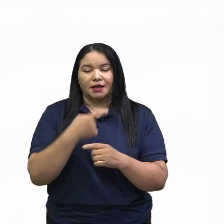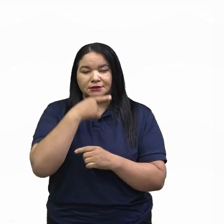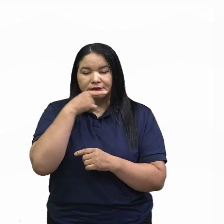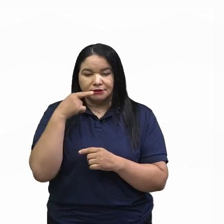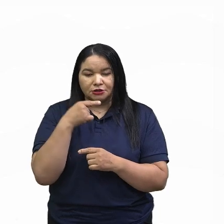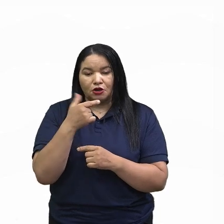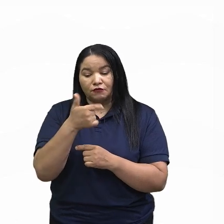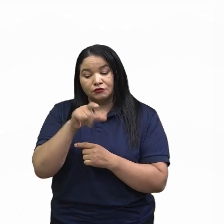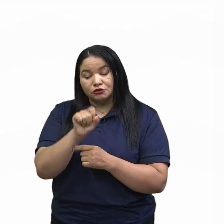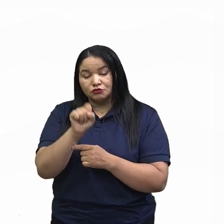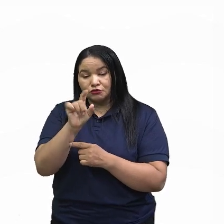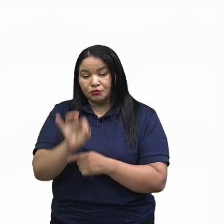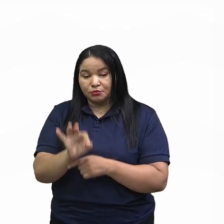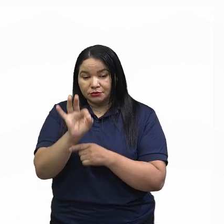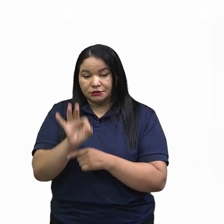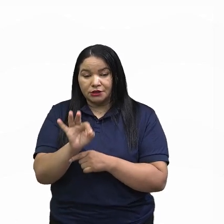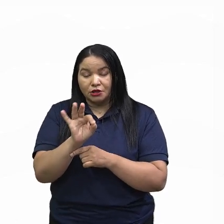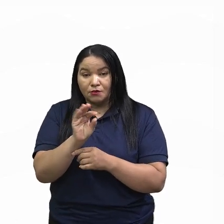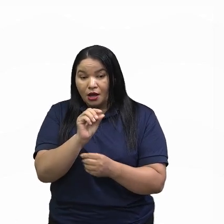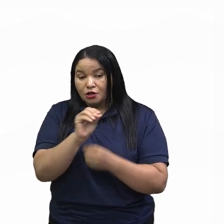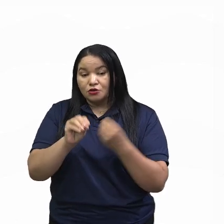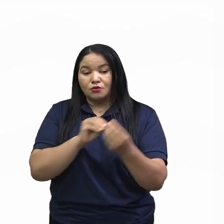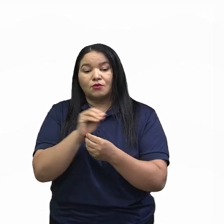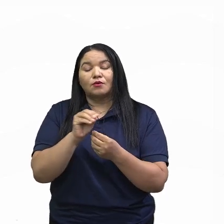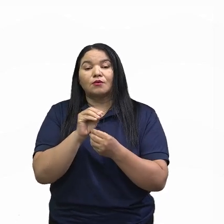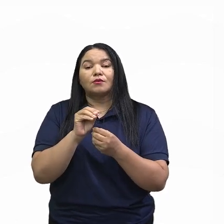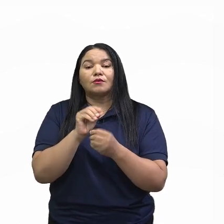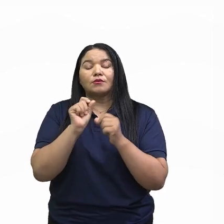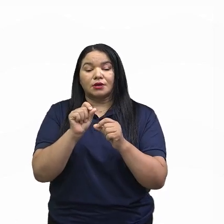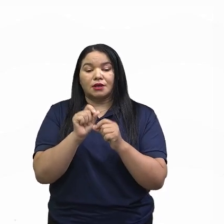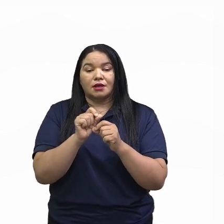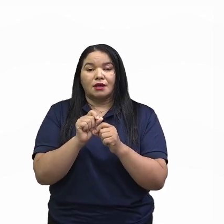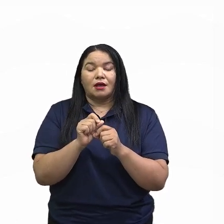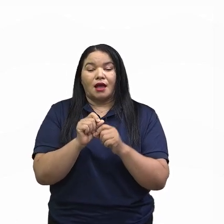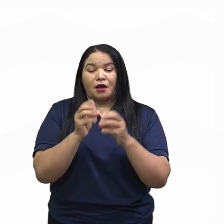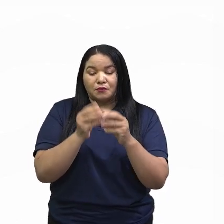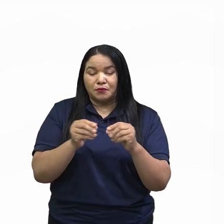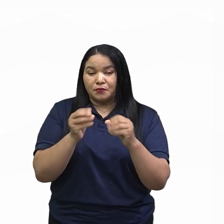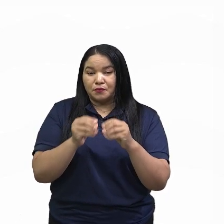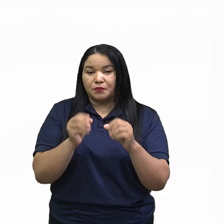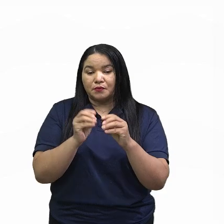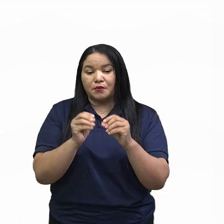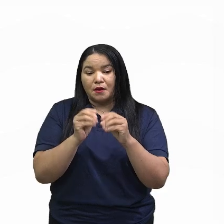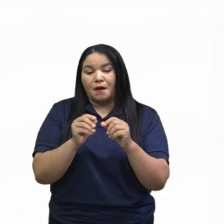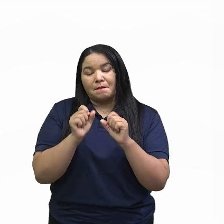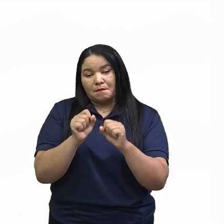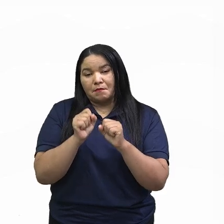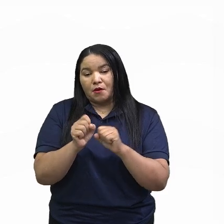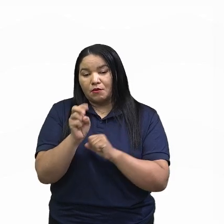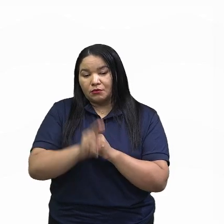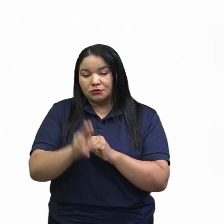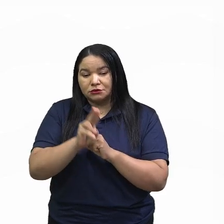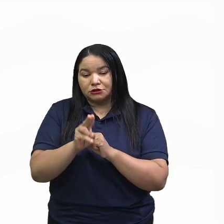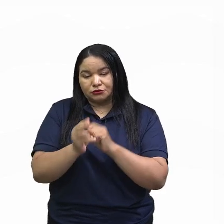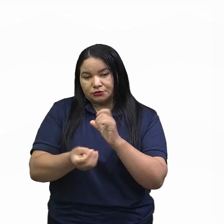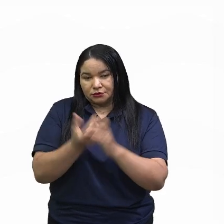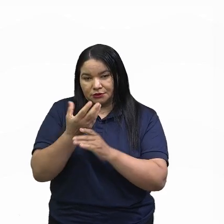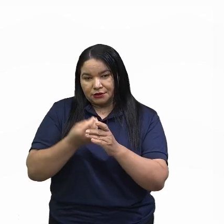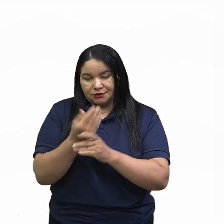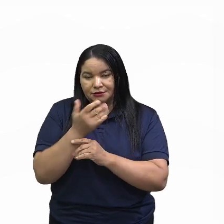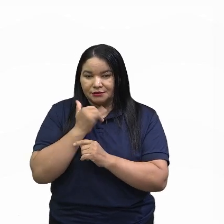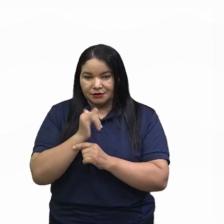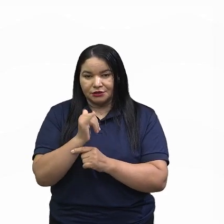28% do material é transformado em bagaço e pode ser aproveitado para geração